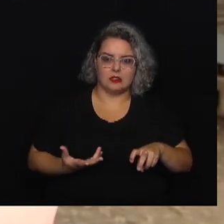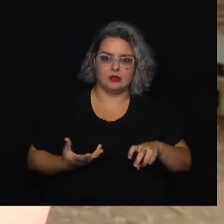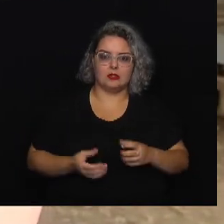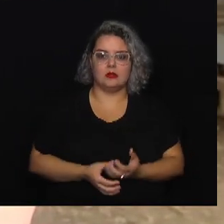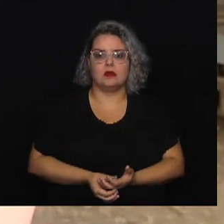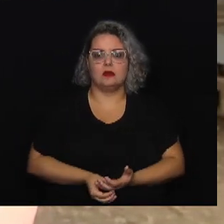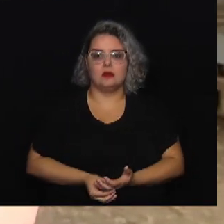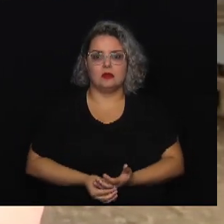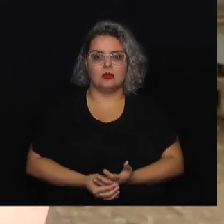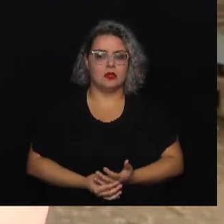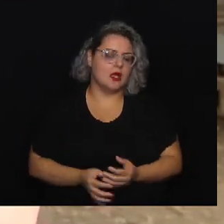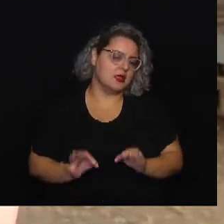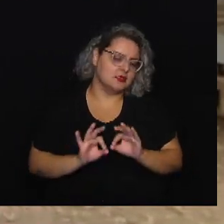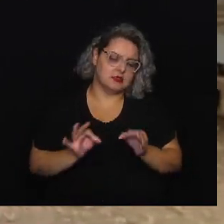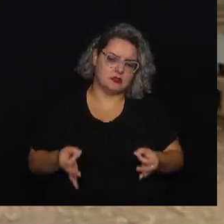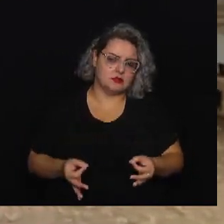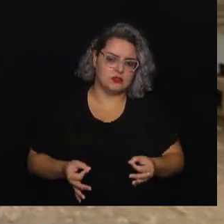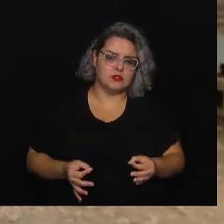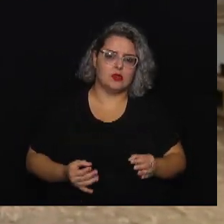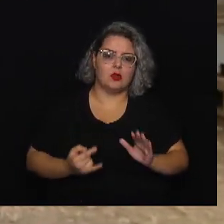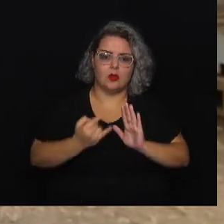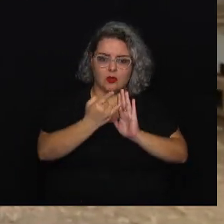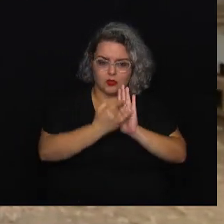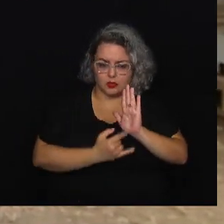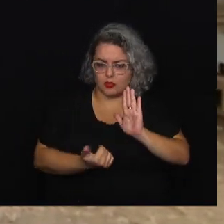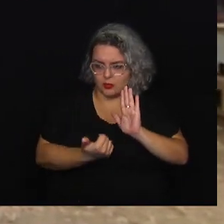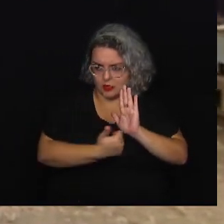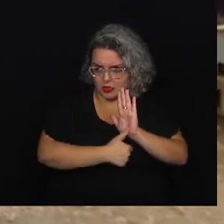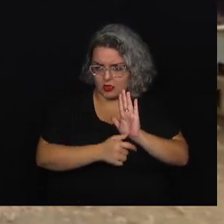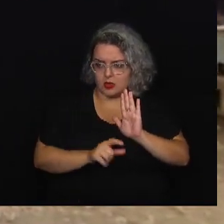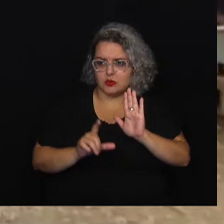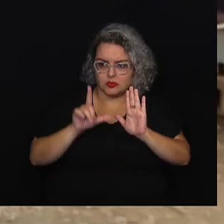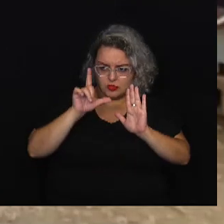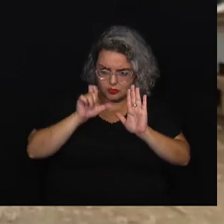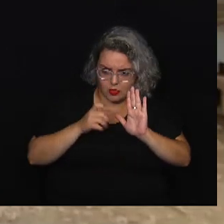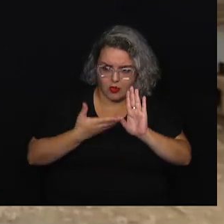simples, é só trazer o documento com foto e o comprovante com endereço,